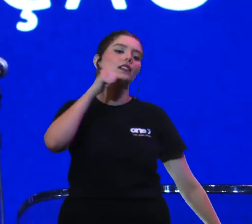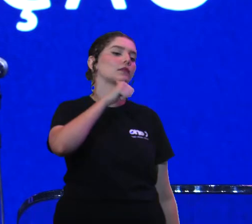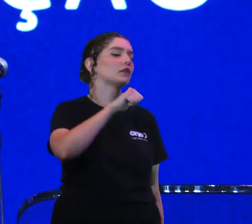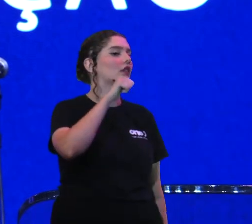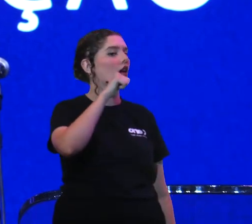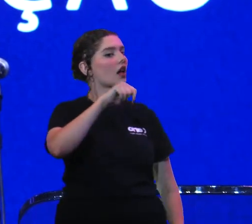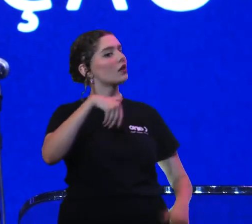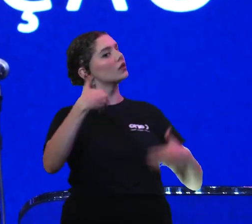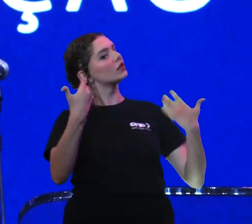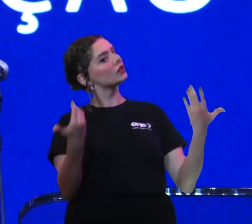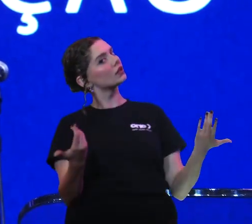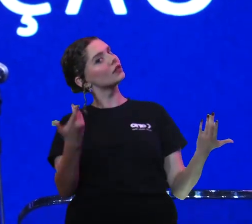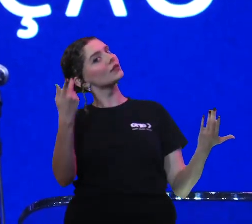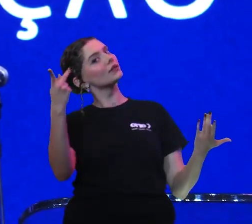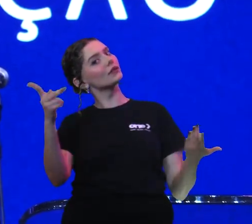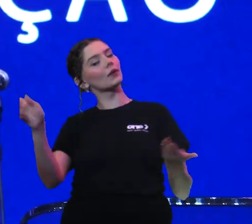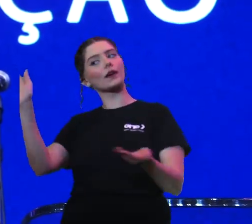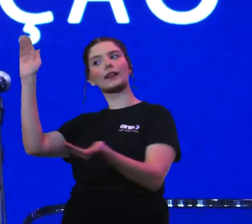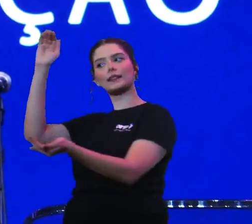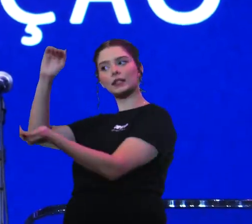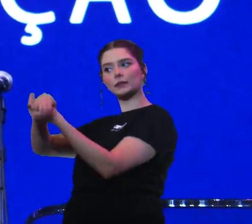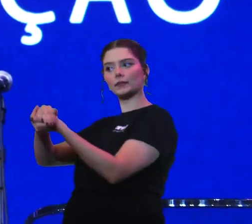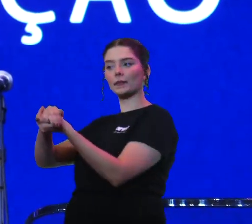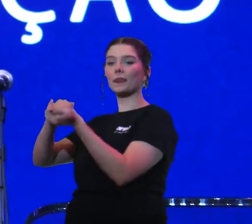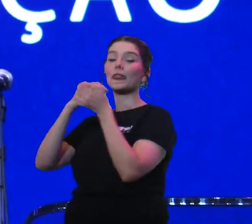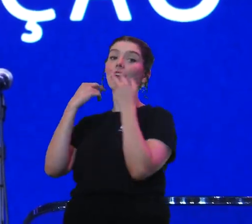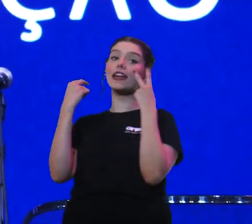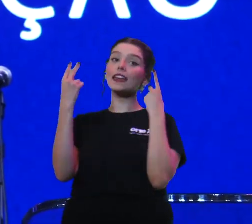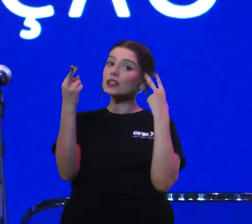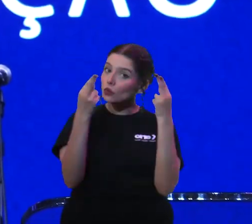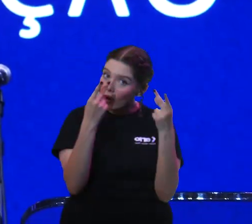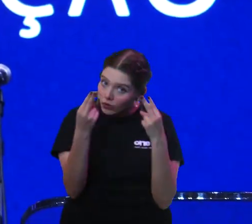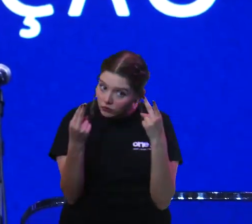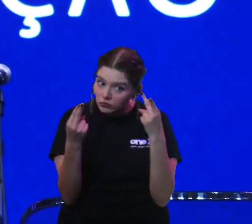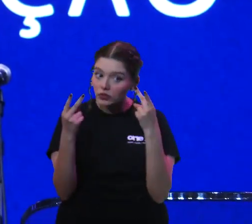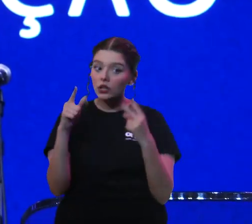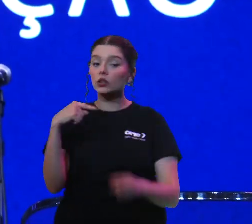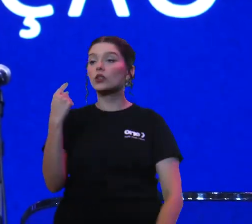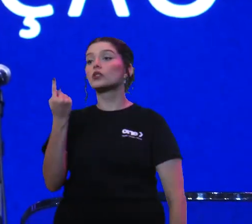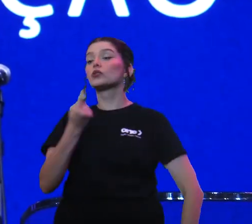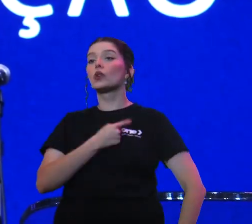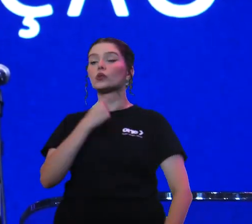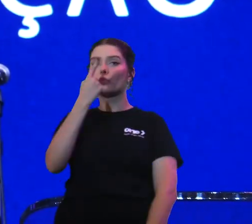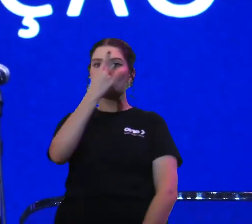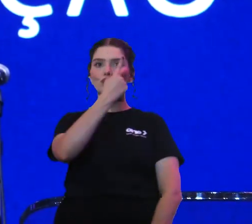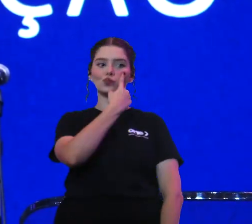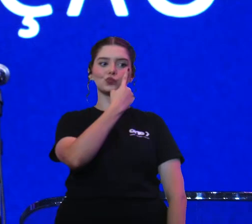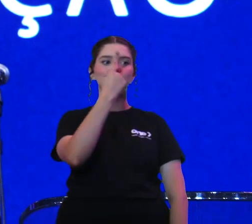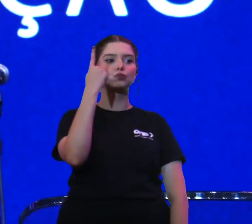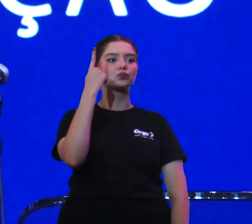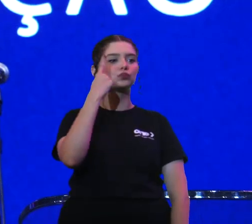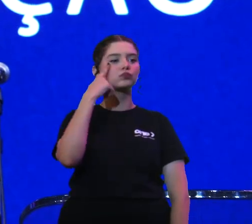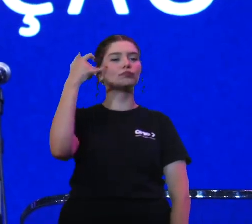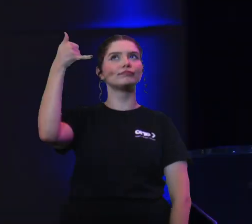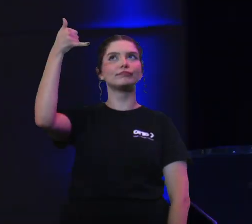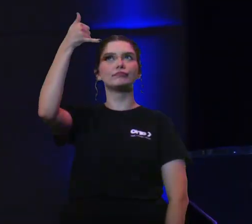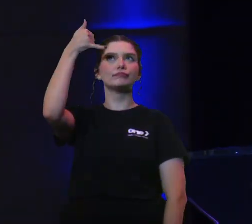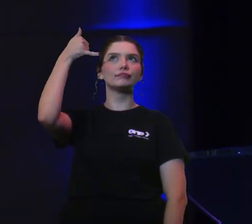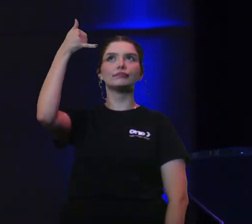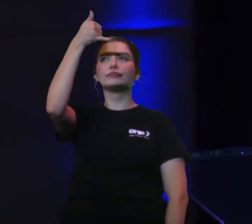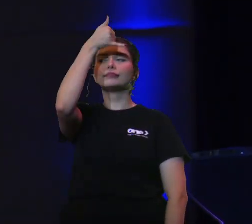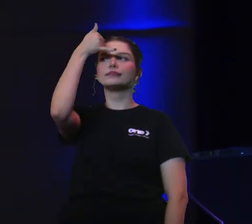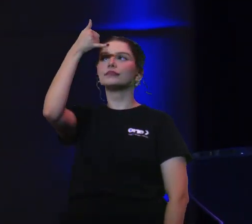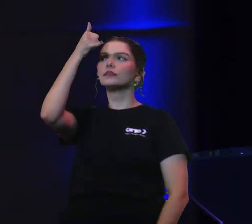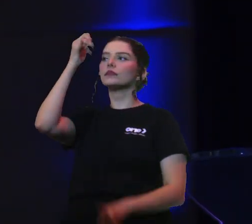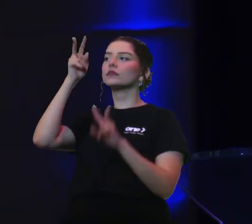seu próprio cônjuge. É a mesma ideia. Os nossos olhos ungidos precisam ser